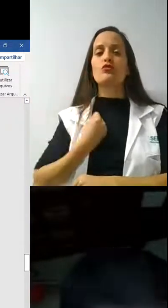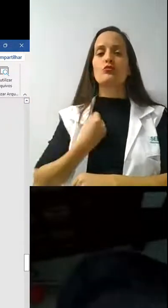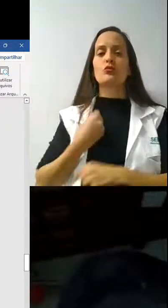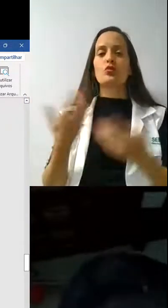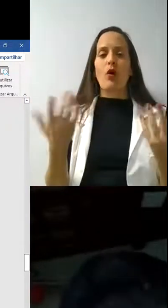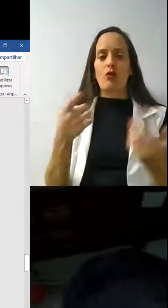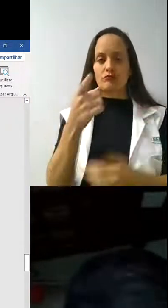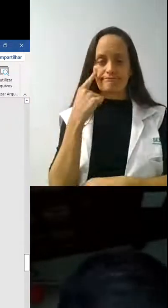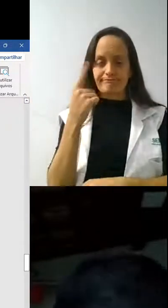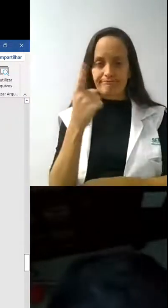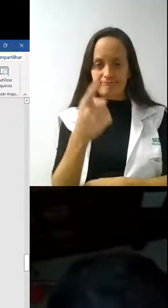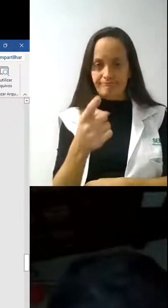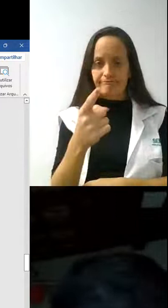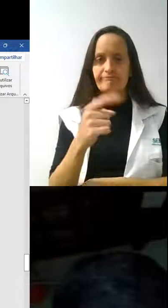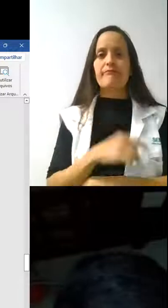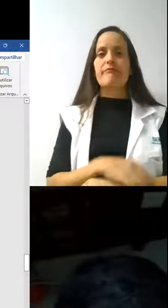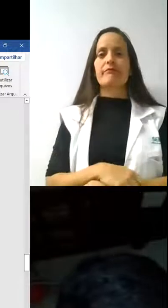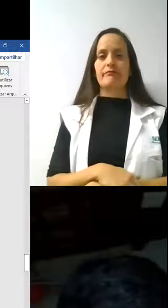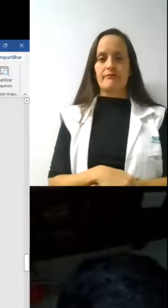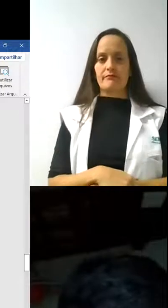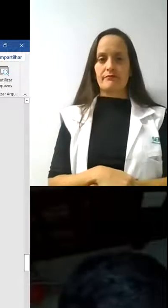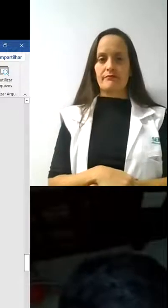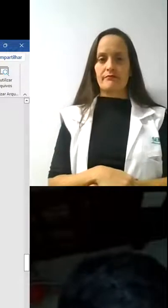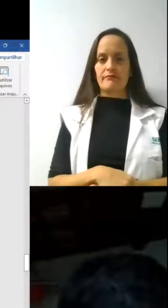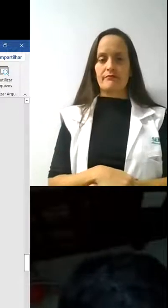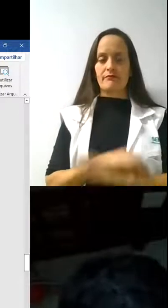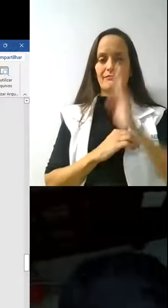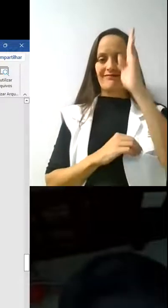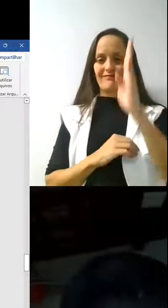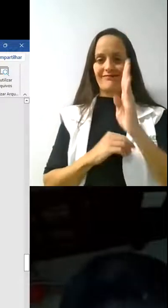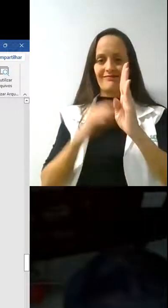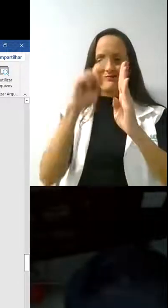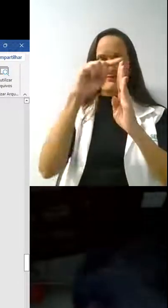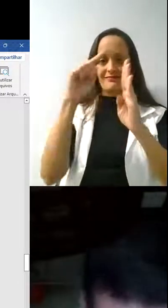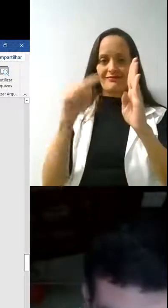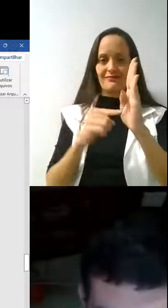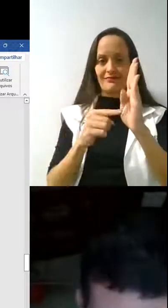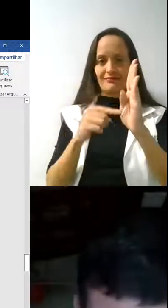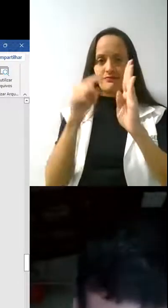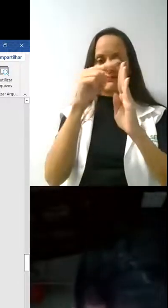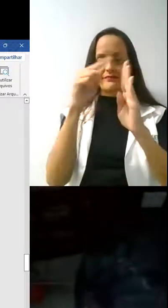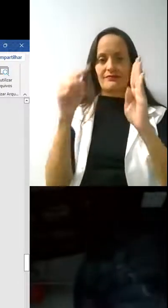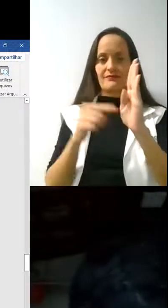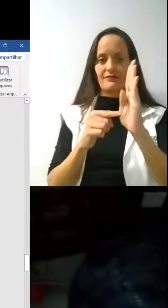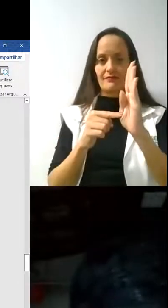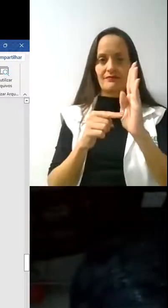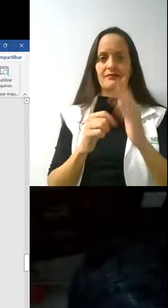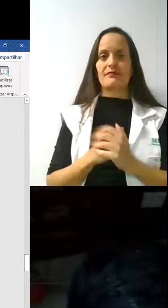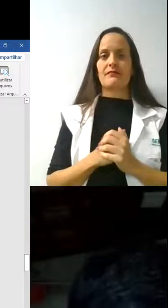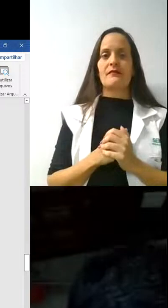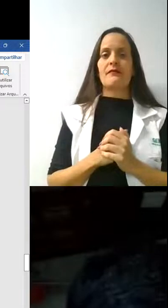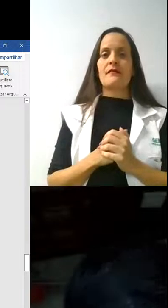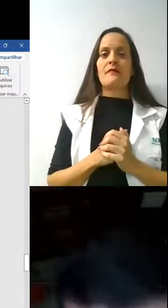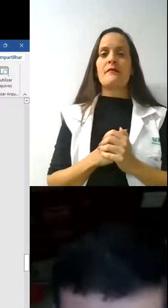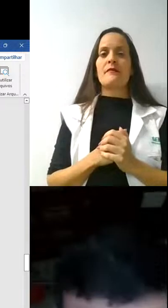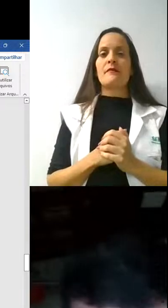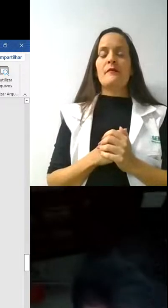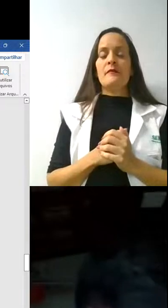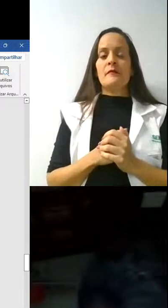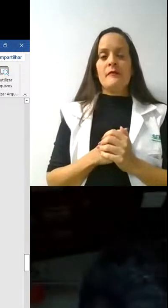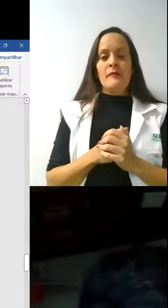ó, né? 8 e 9, certo? Então, ele pede para a gente poder fazer o quê? Pegar